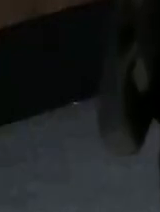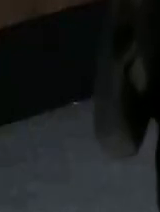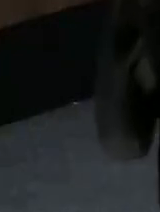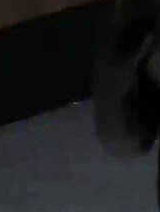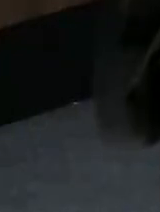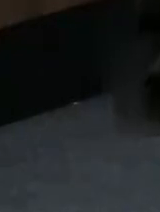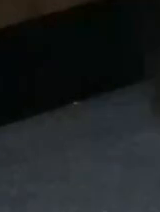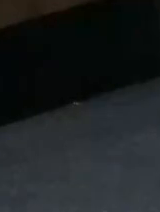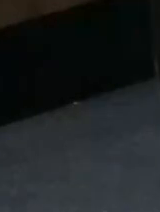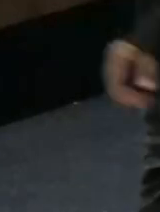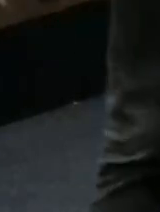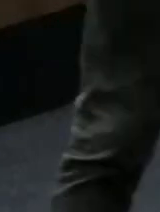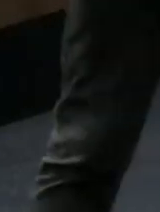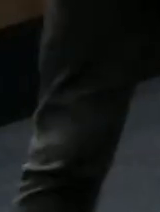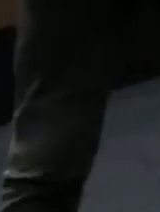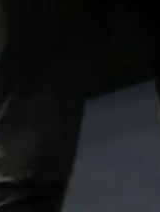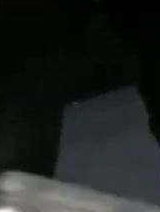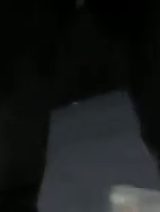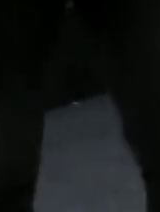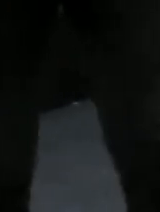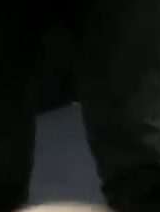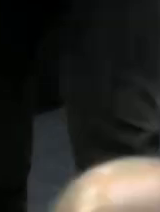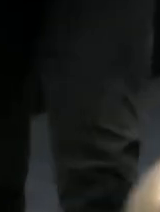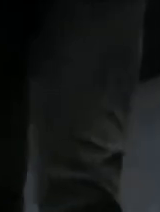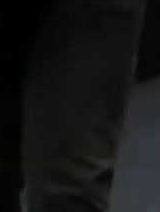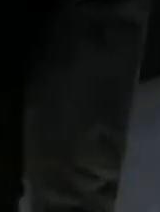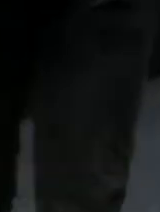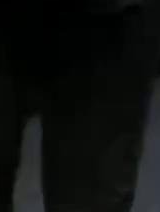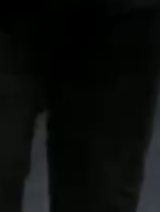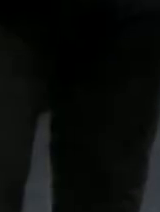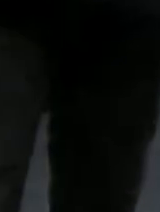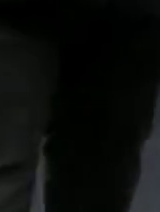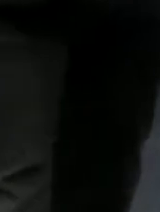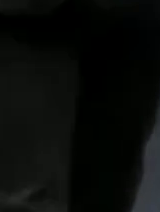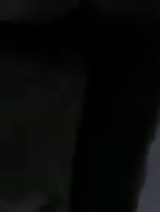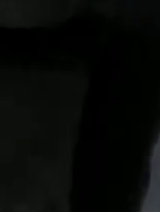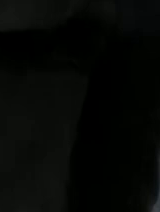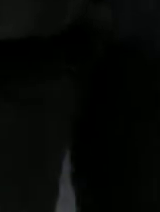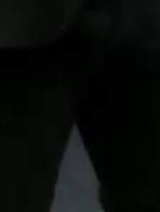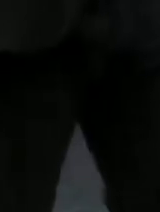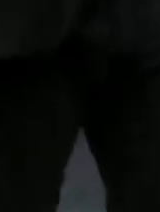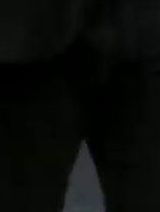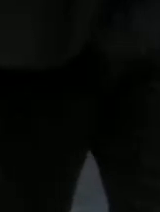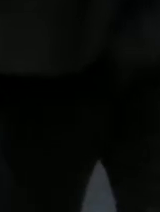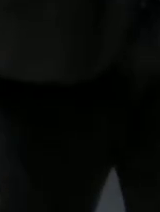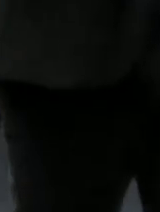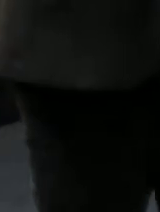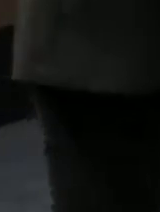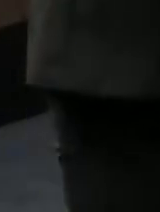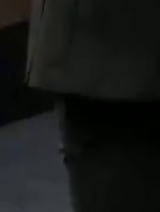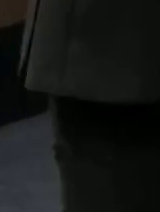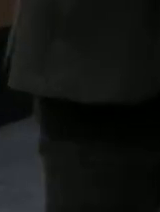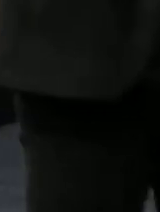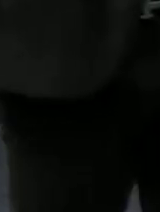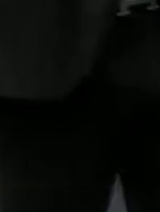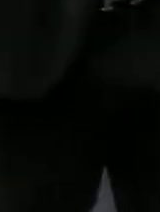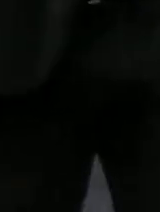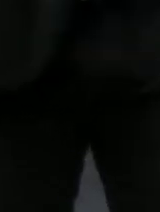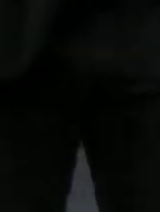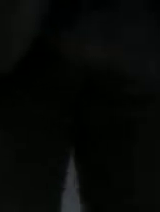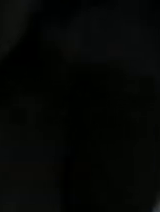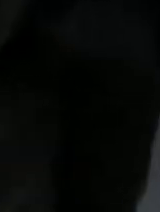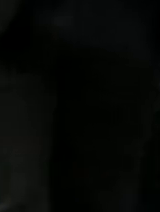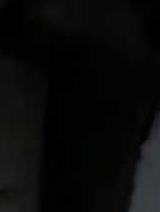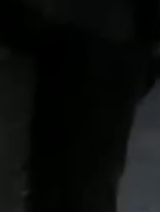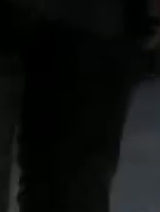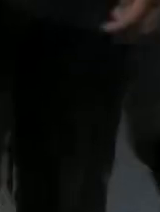muitas das vezes tem estrutura para trabalhar indo para Rua se trabalhando sem estrutura quero para analisar também o